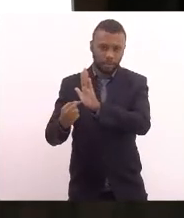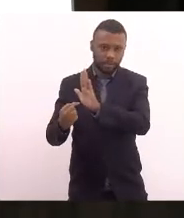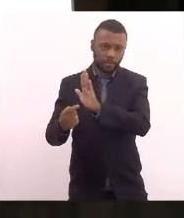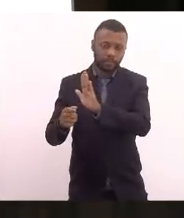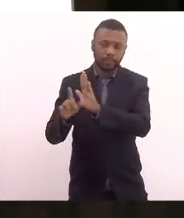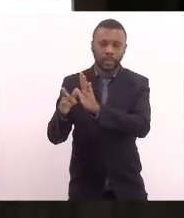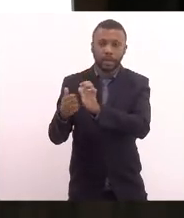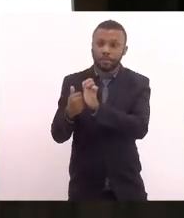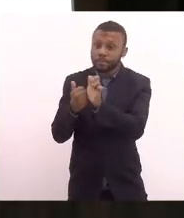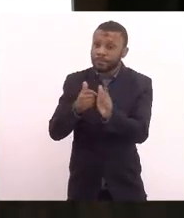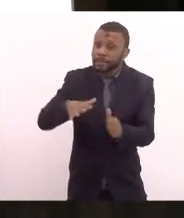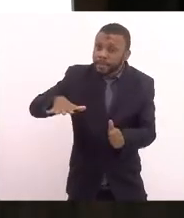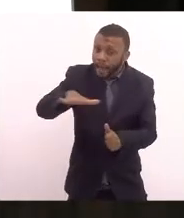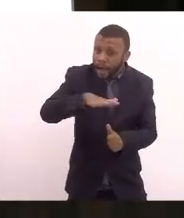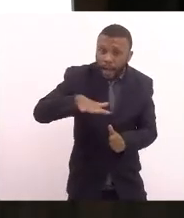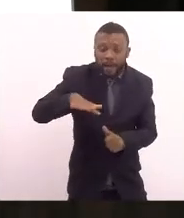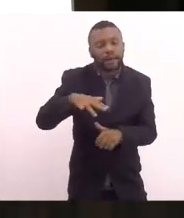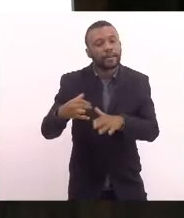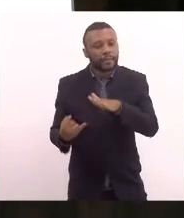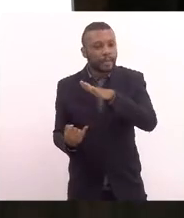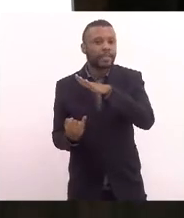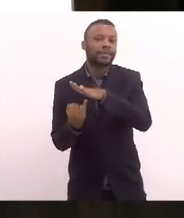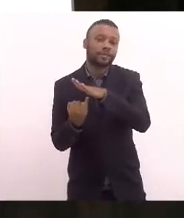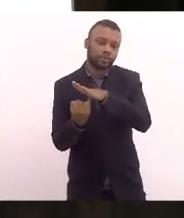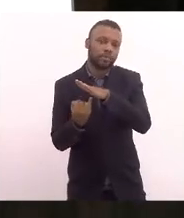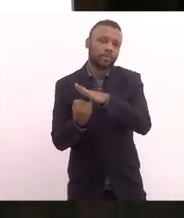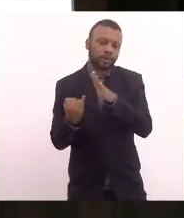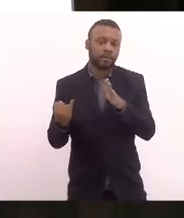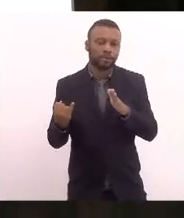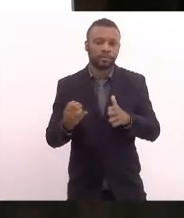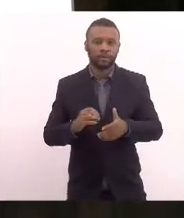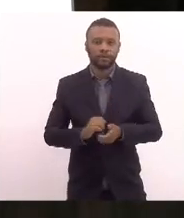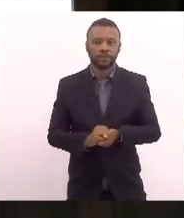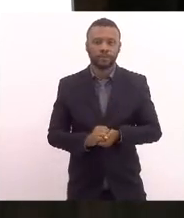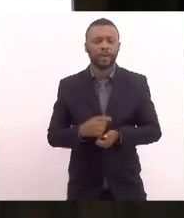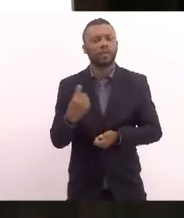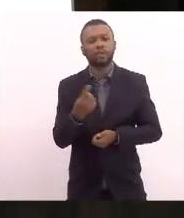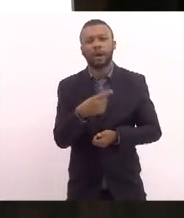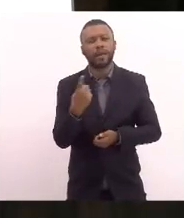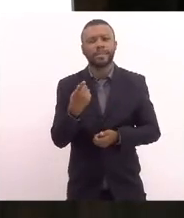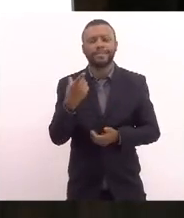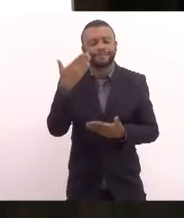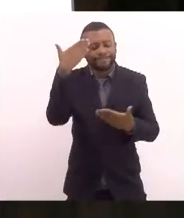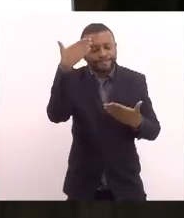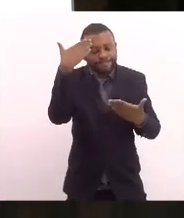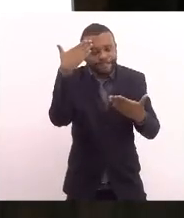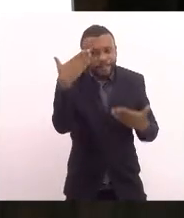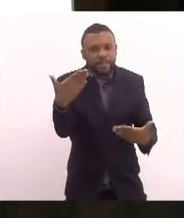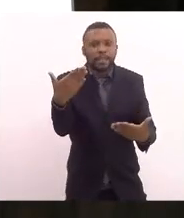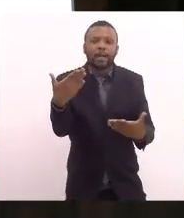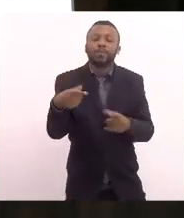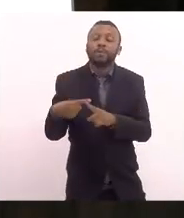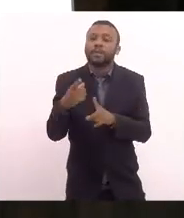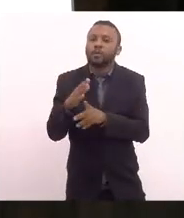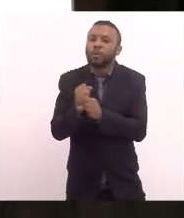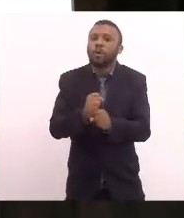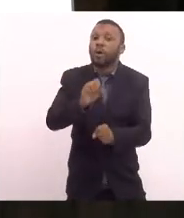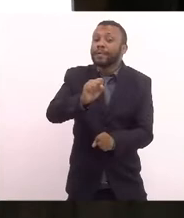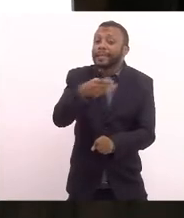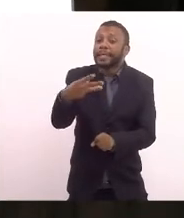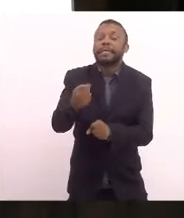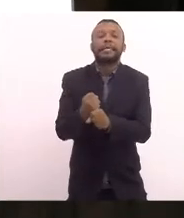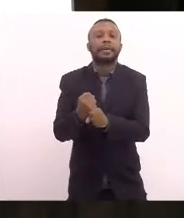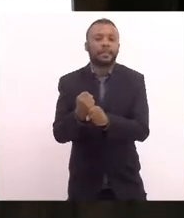no segmento institucional, a gente agradece, porque são 83